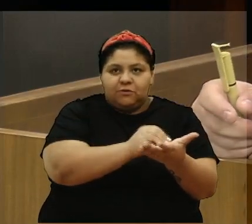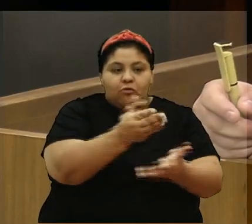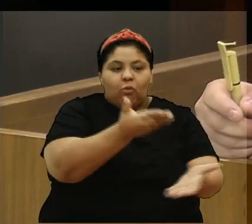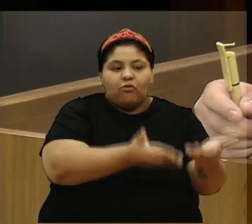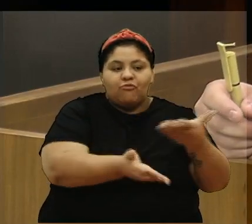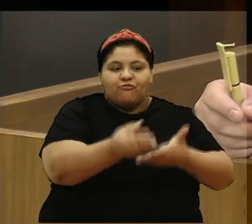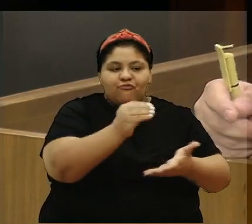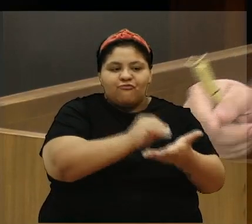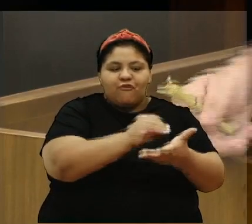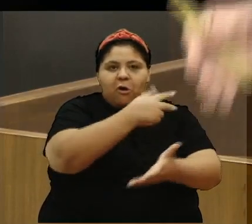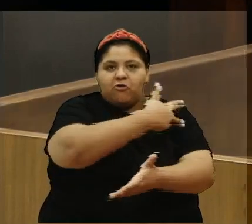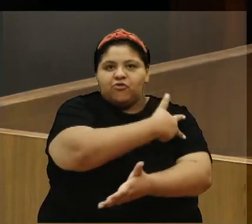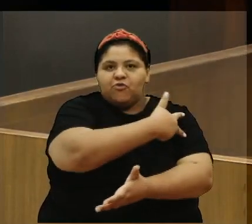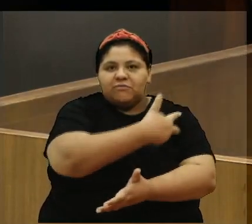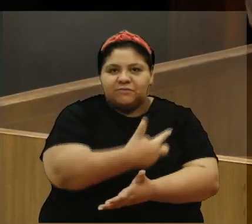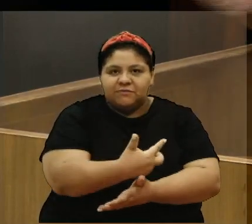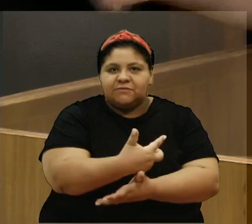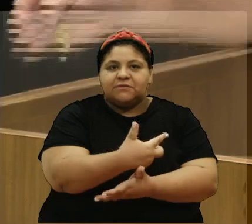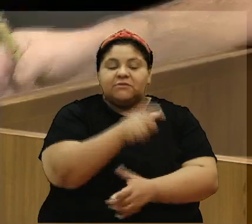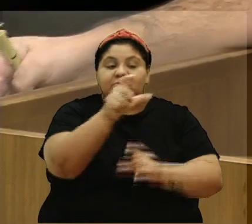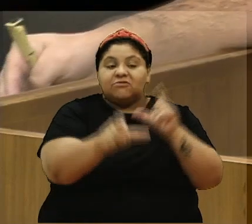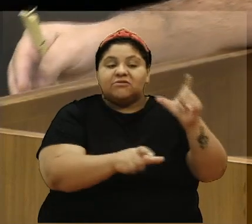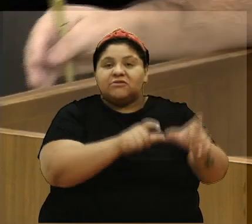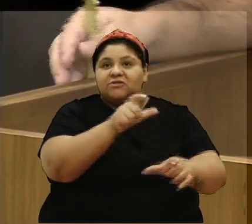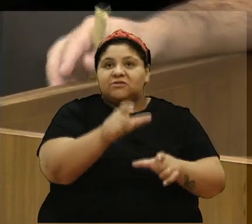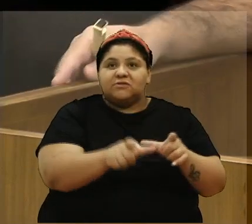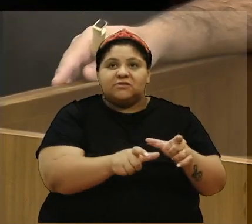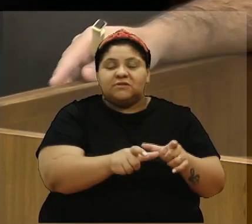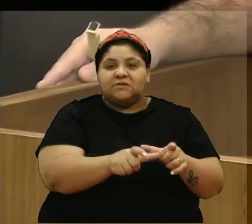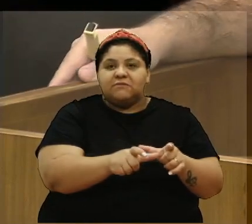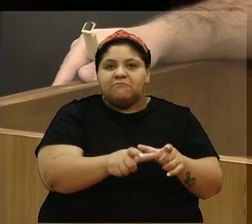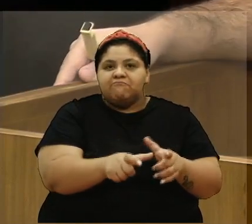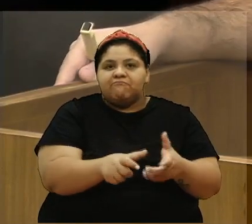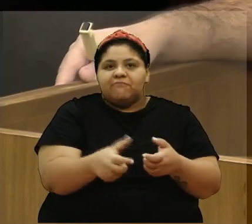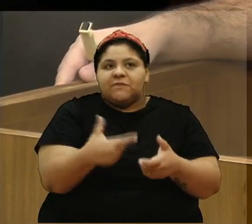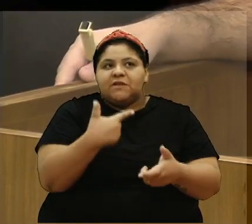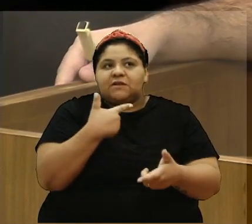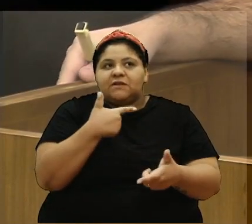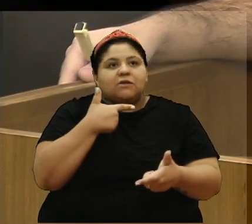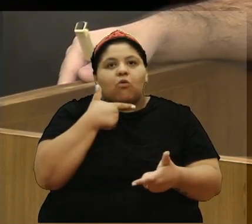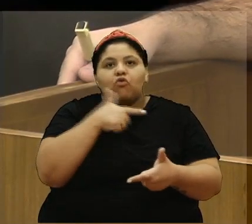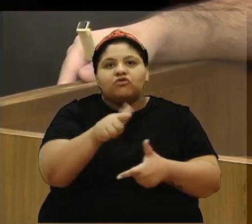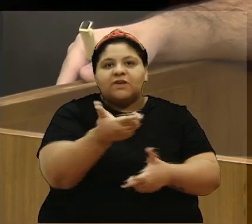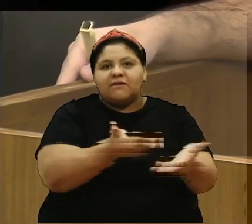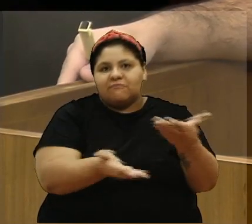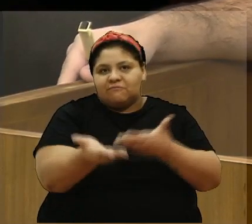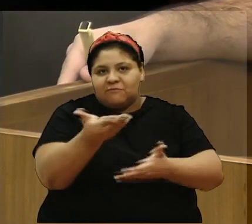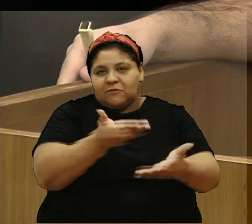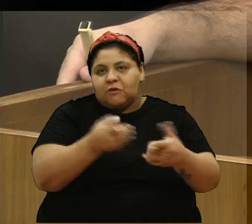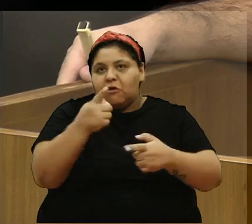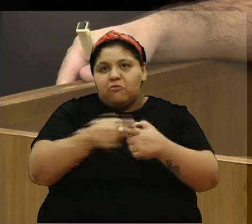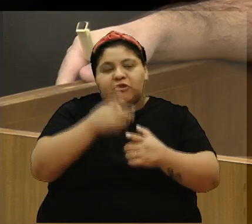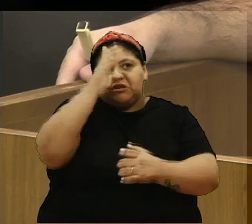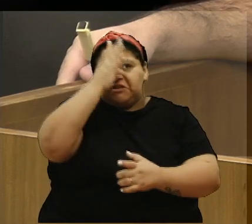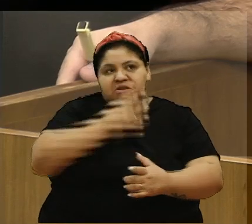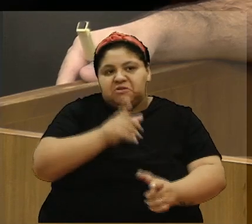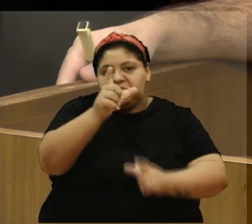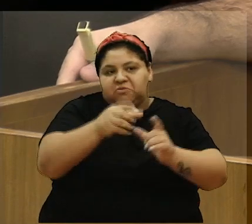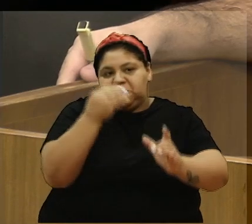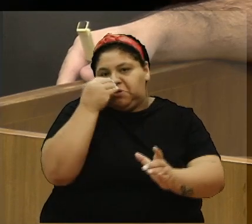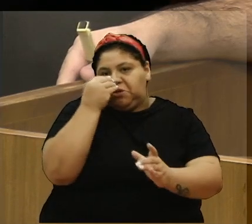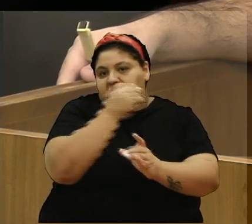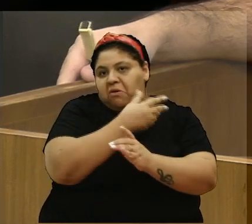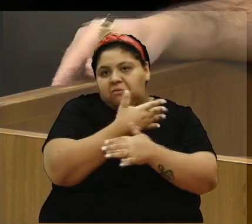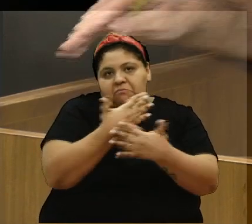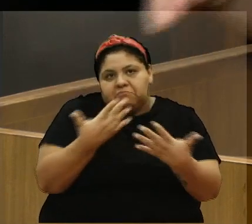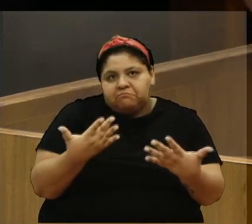falta um exame ou deixa de retirar, são pessoas que deixam de ser assistidas e talvez porque é de graça as pessoas não dão bola,